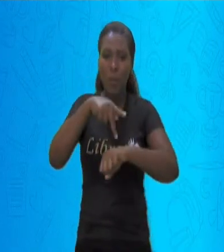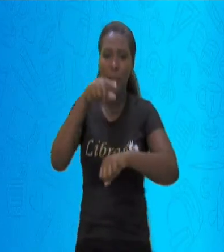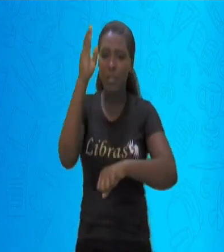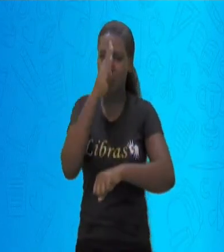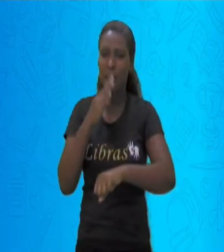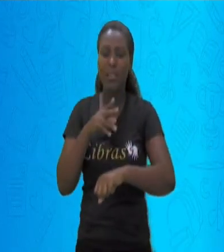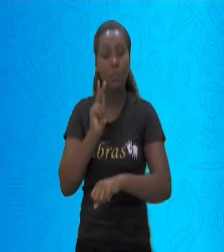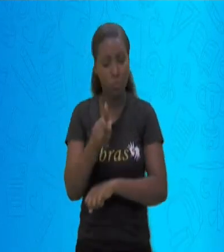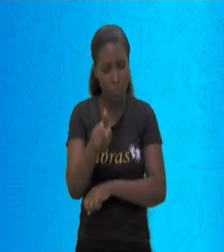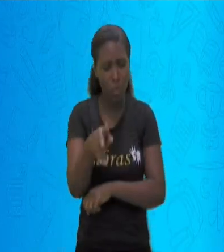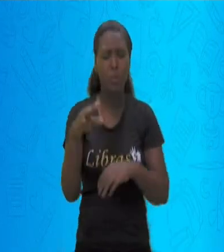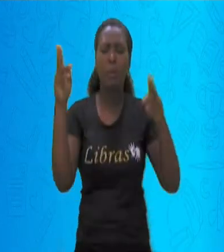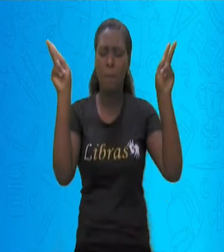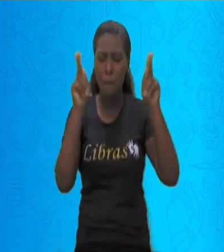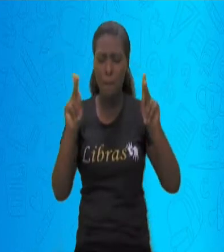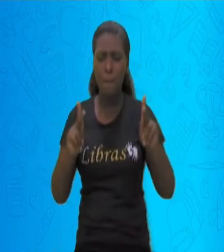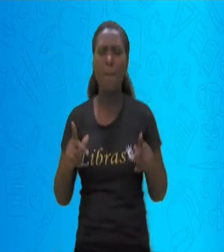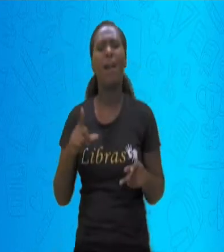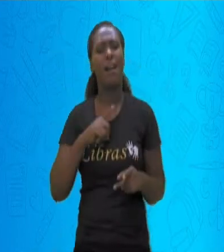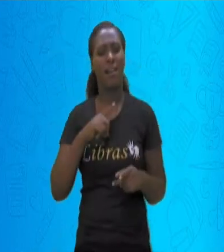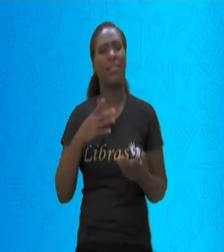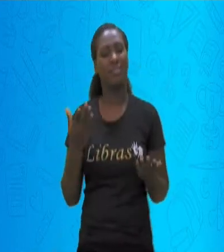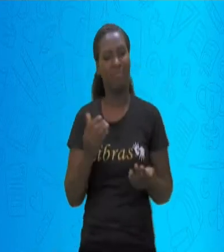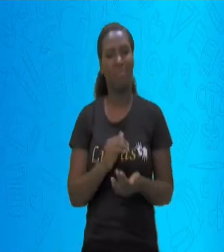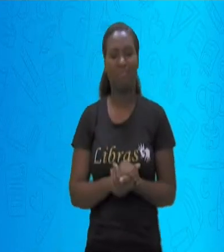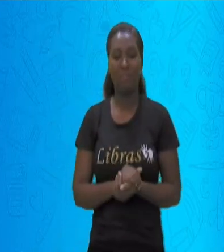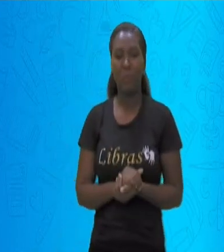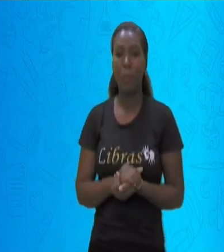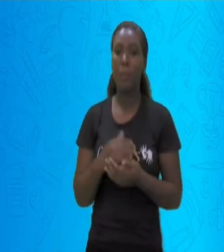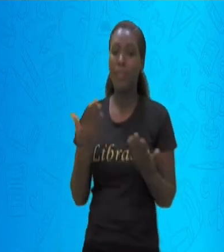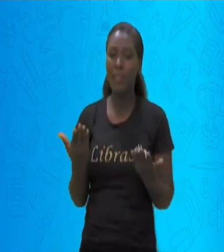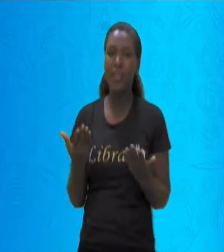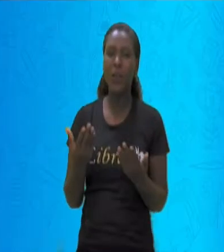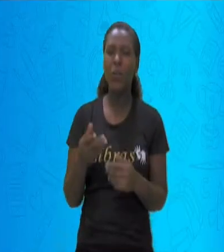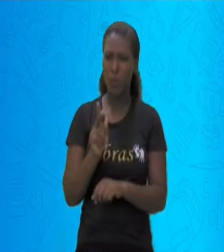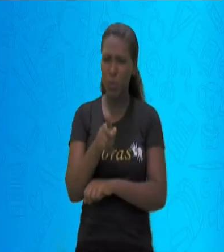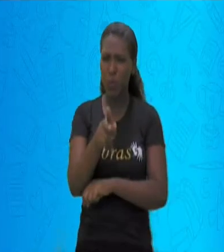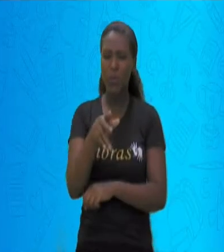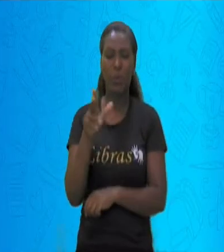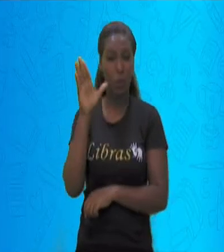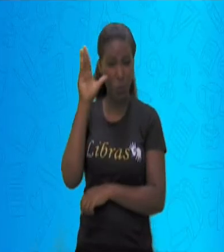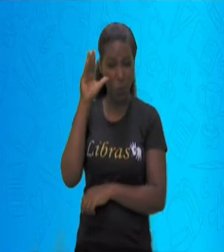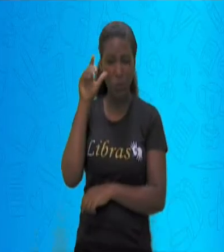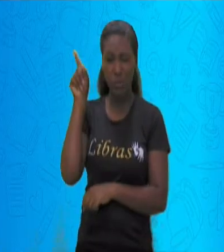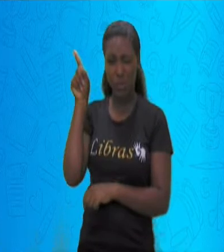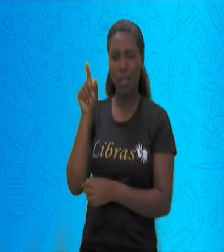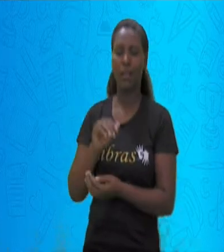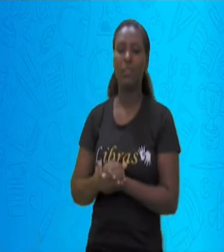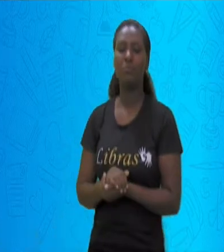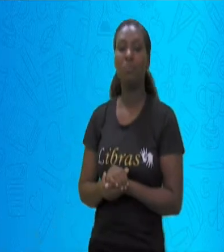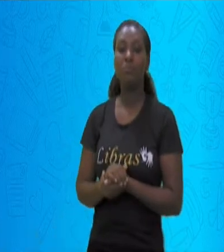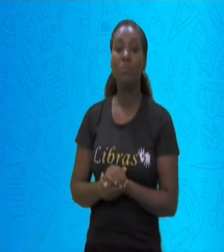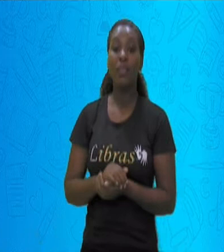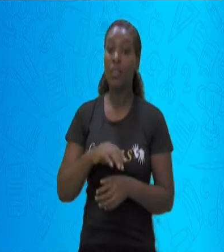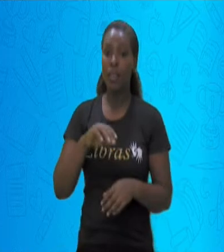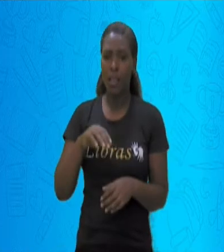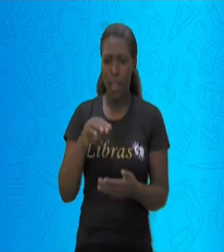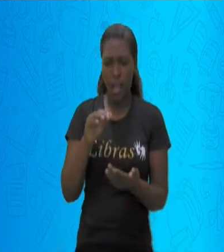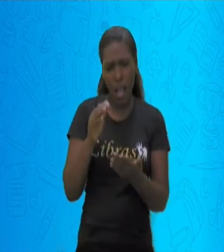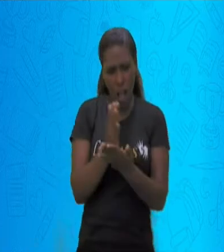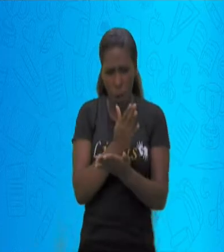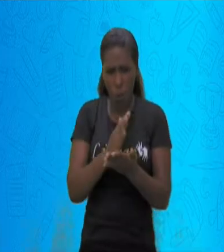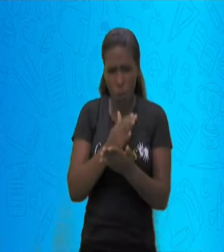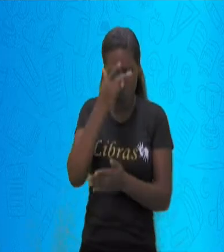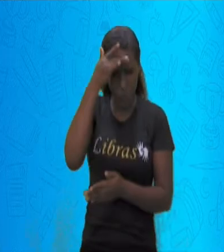continuar. Isso aqui é uma curiosidade. Segundo pesquisadores da UFMG,